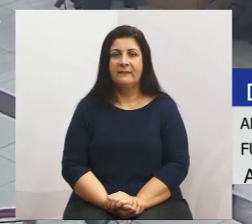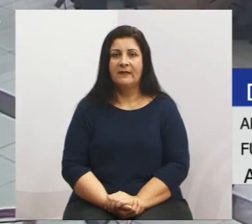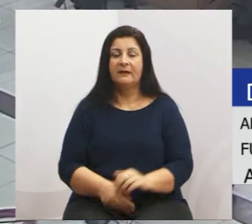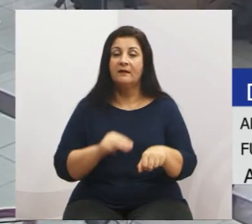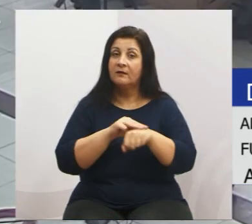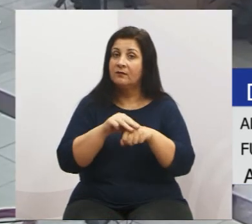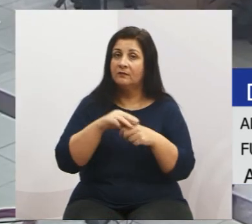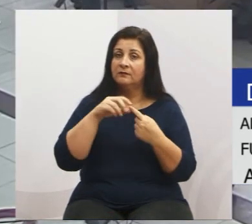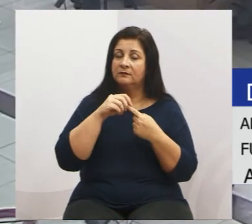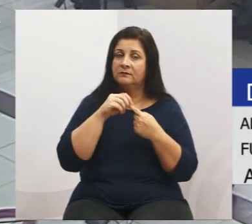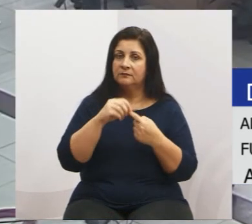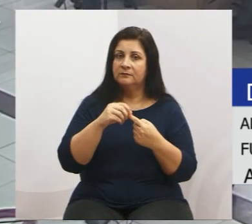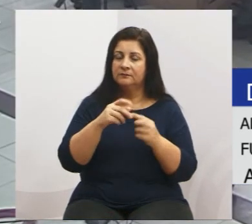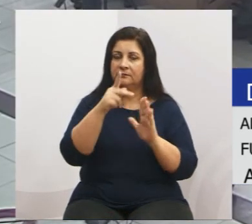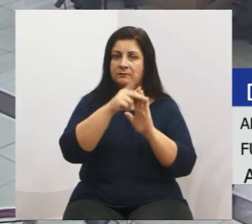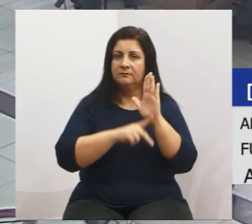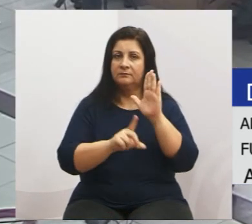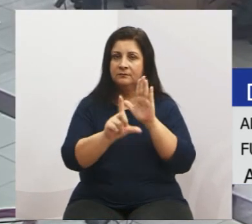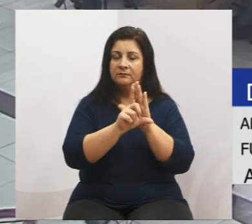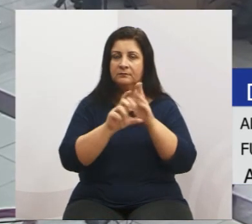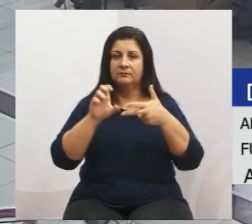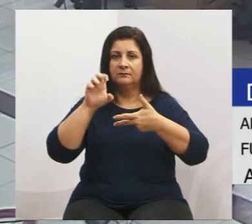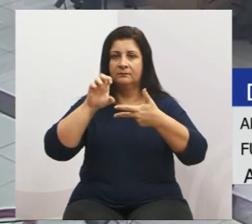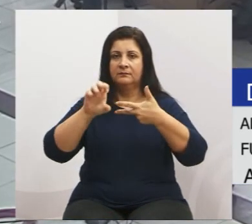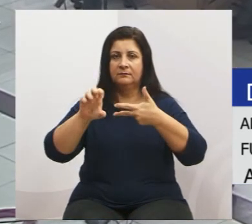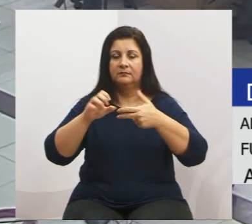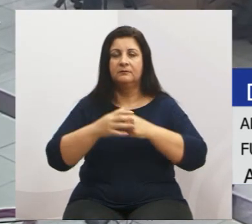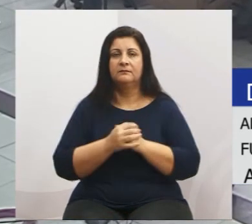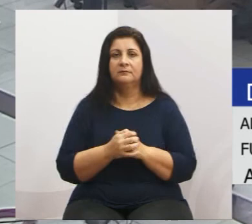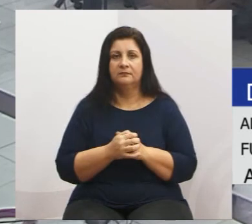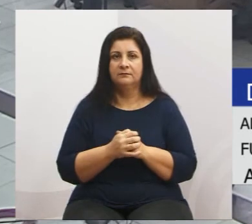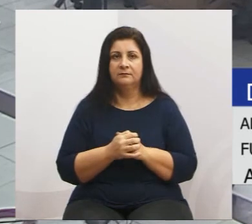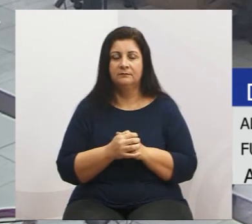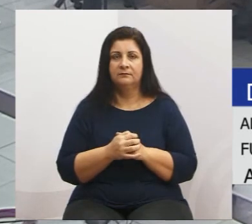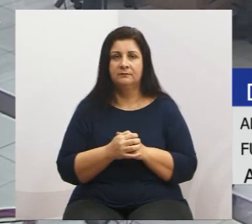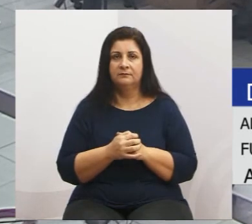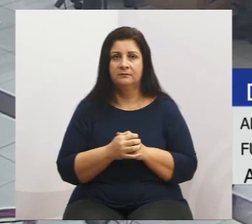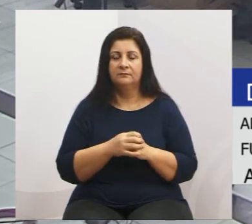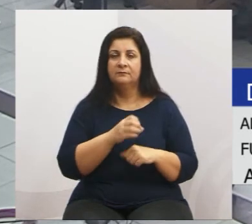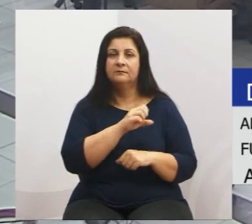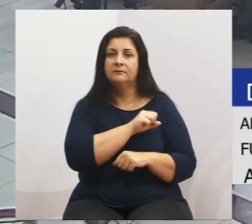Discussão única do projeto de lei do Executivo PLE número